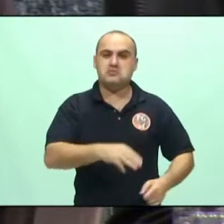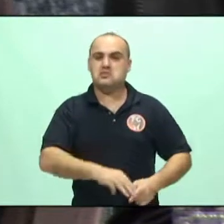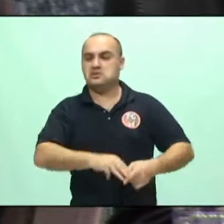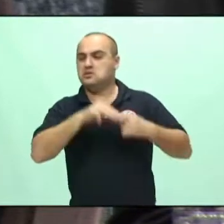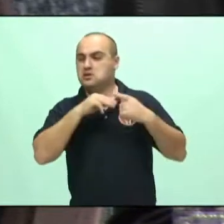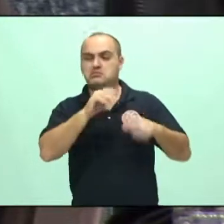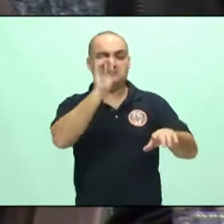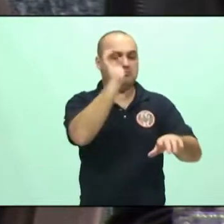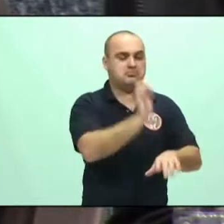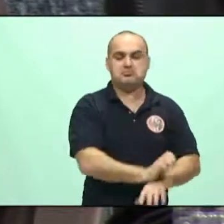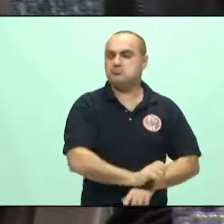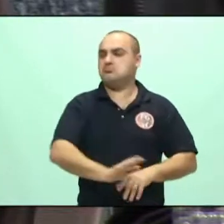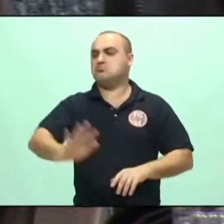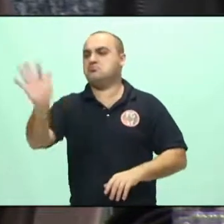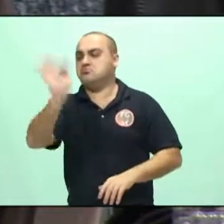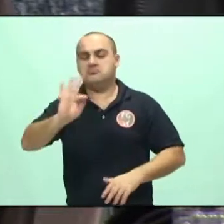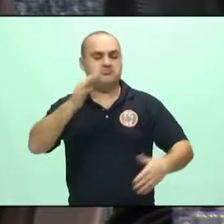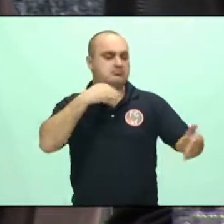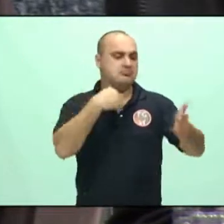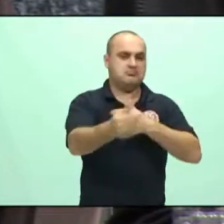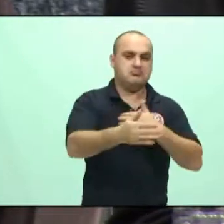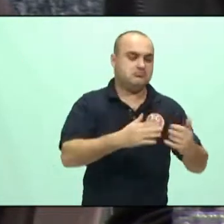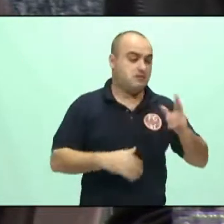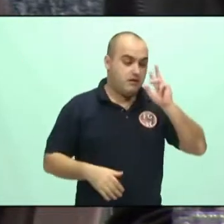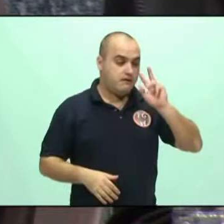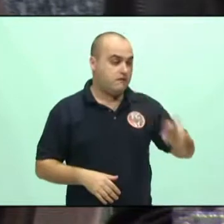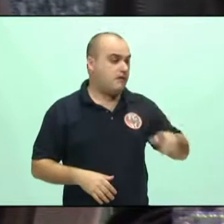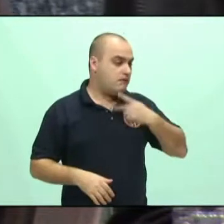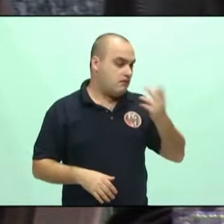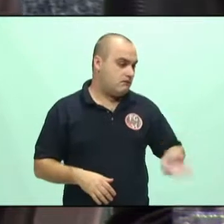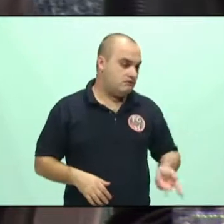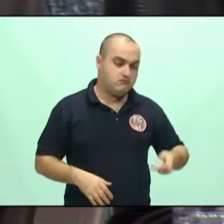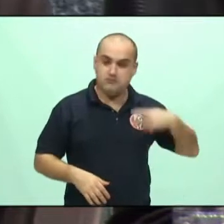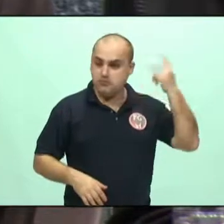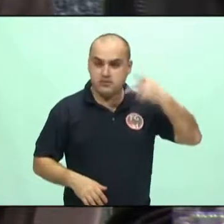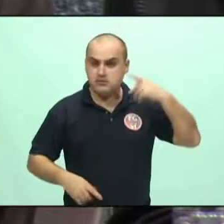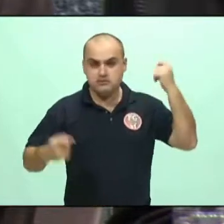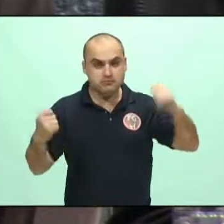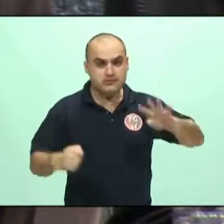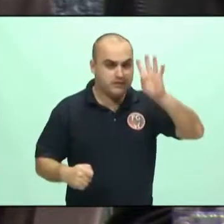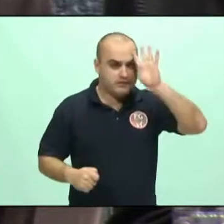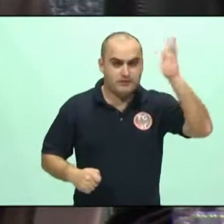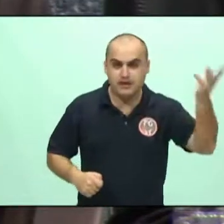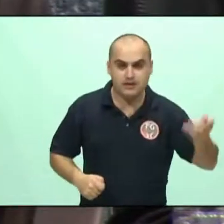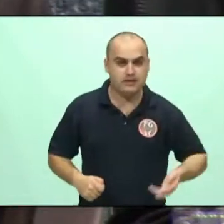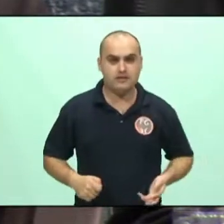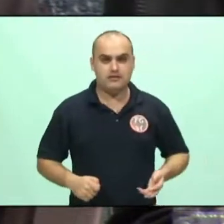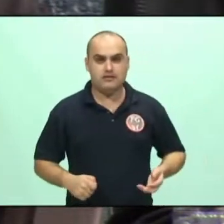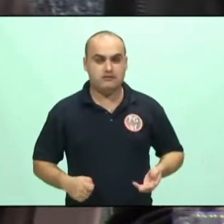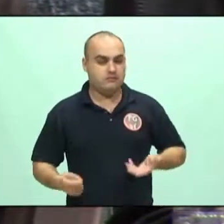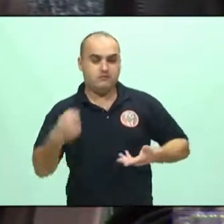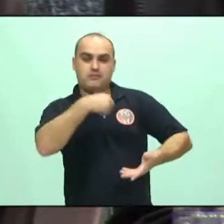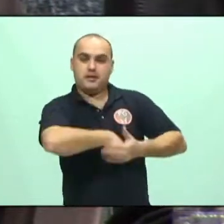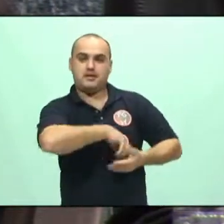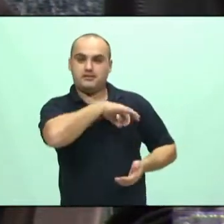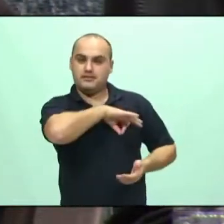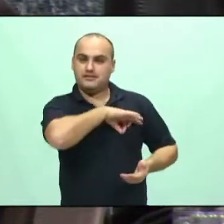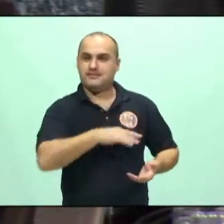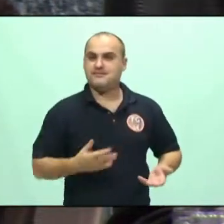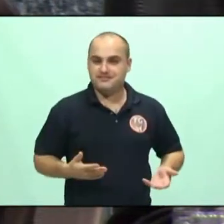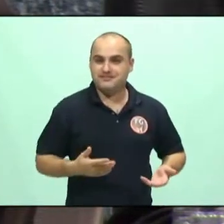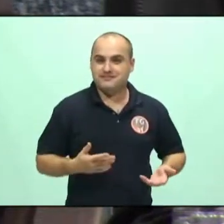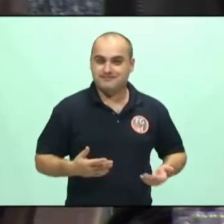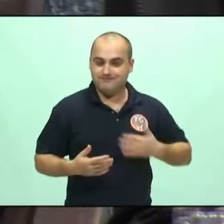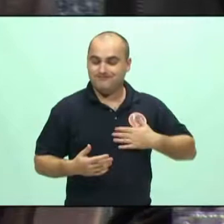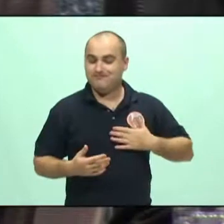se é Estadual se é Federal ele ganhou ele diz assim é político e vocês que resolvam eles nos pagam para isso né Então a nossa parte que é